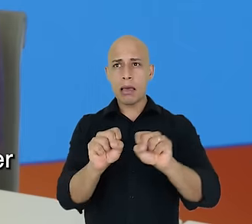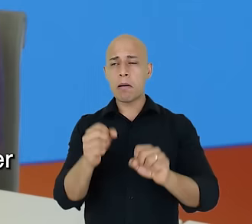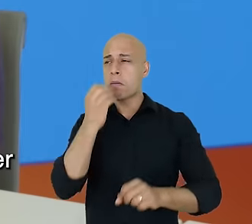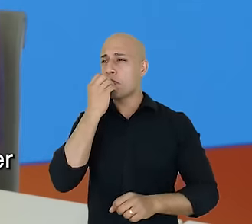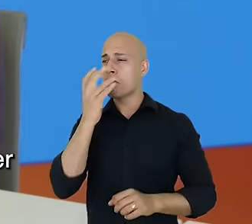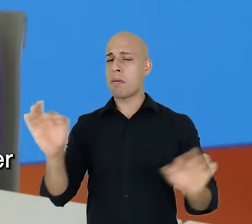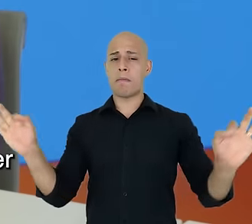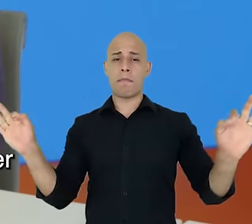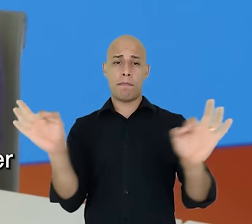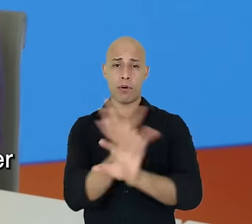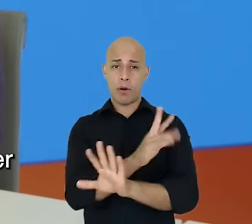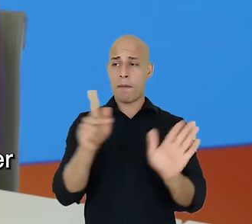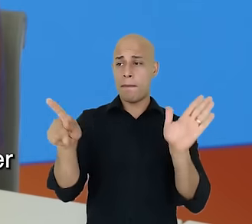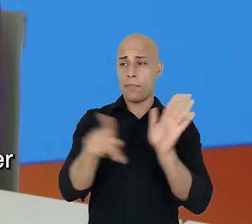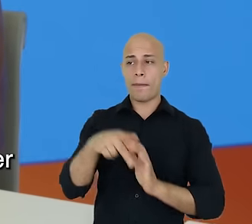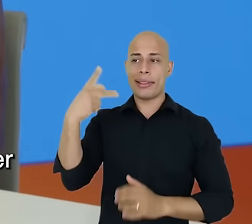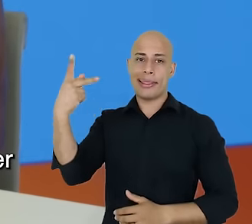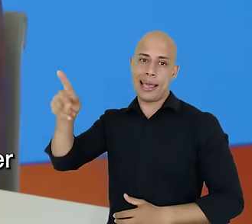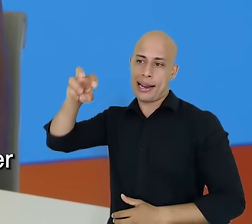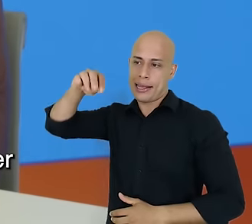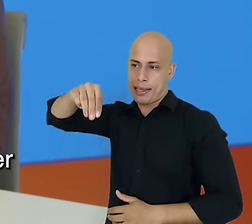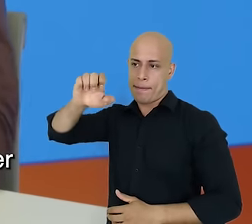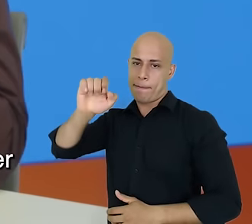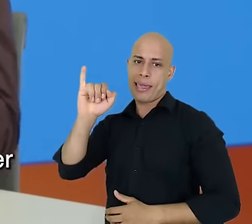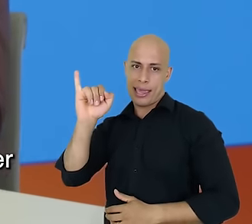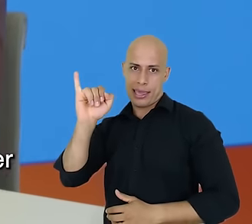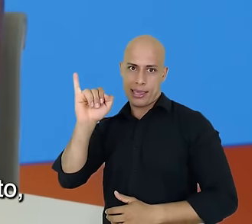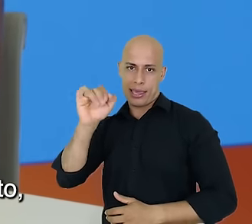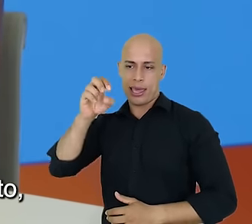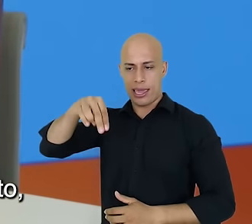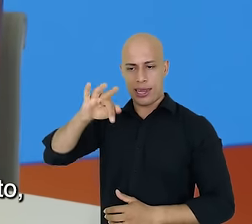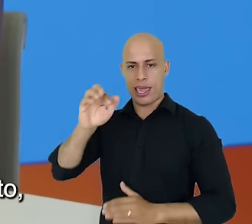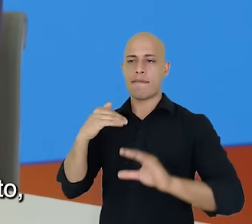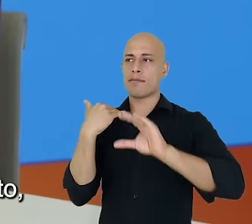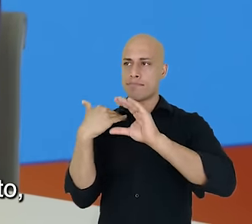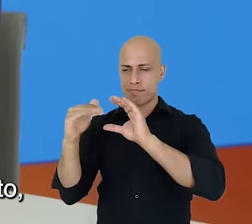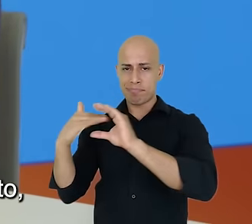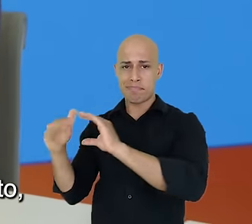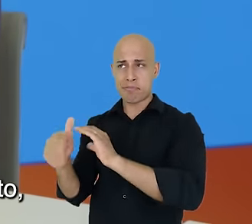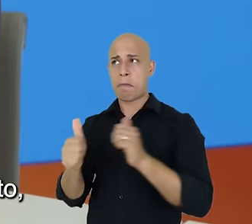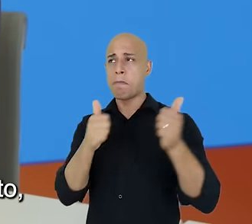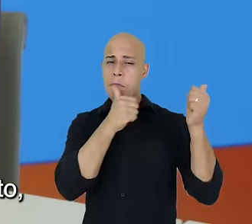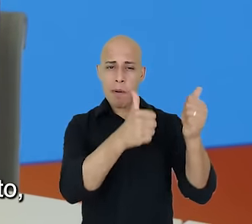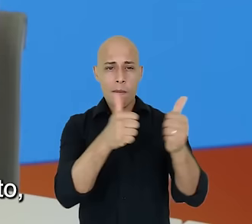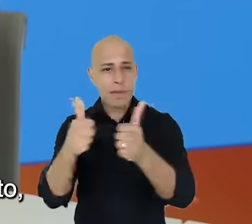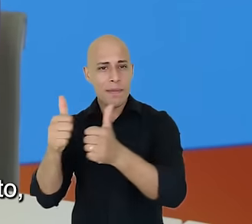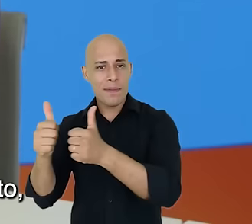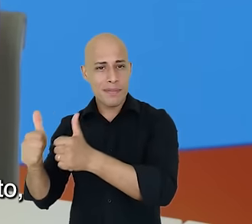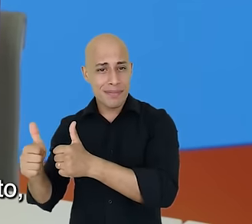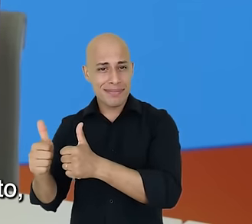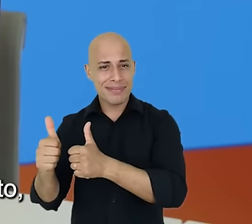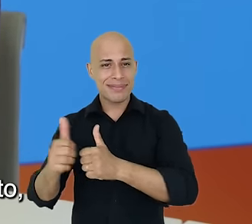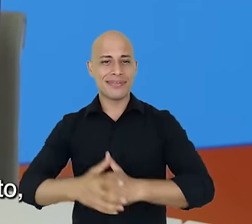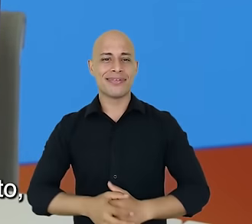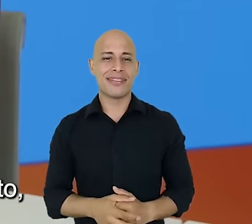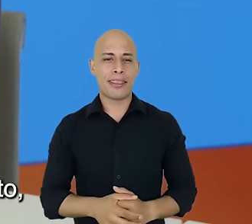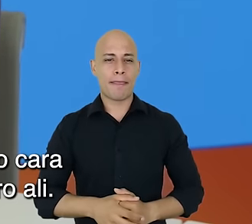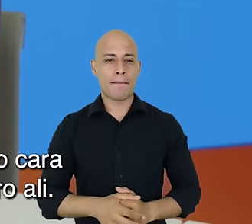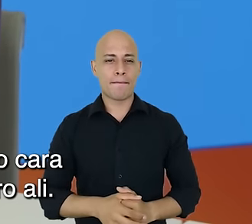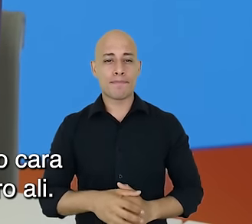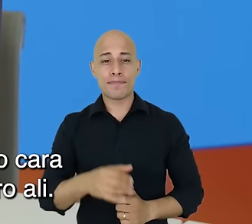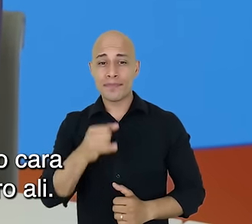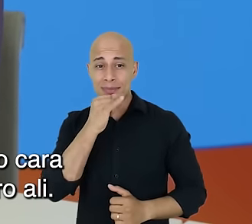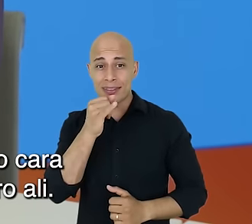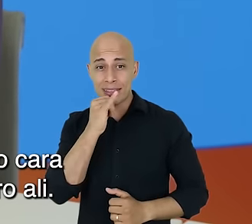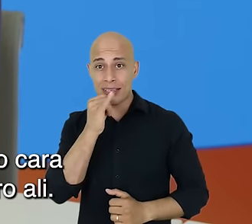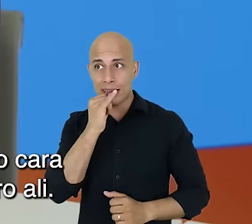utilizarem né pro mei fazer uso dessas emissões então e tá funcionando muito bem dali a gente Às vezes pega né no atendimento